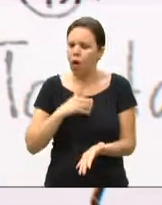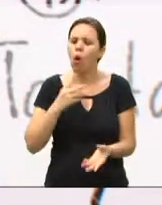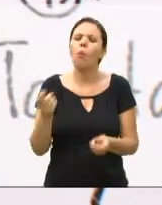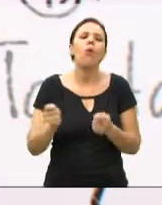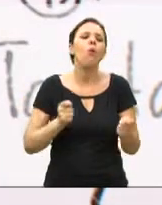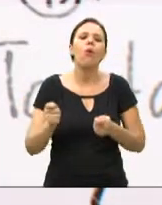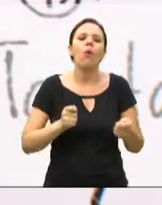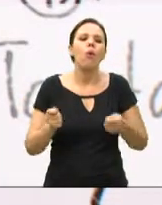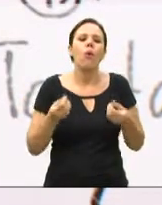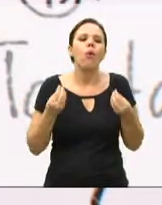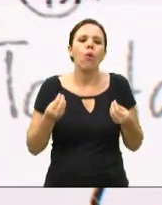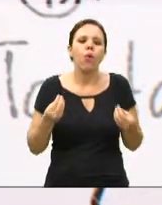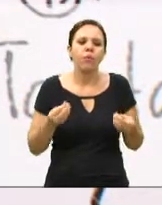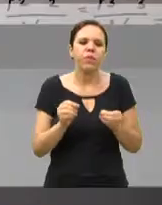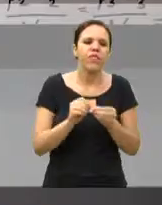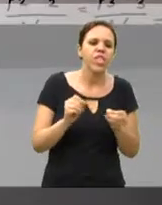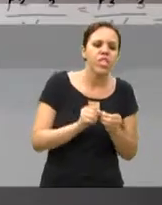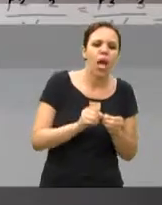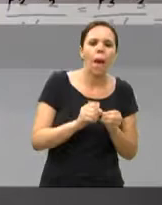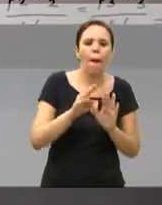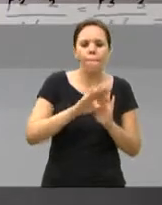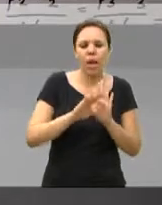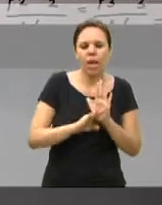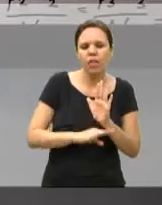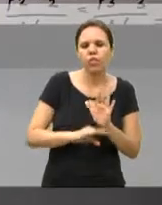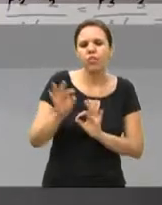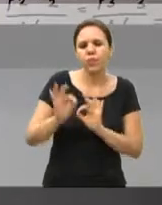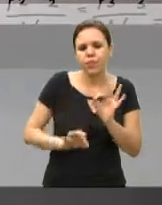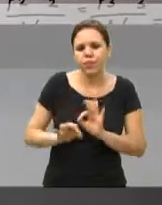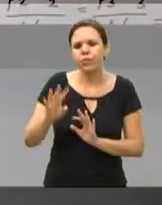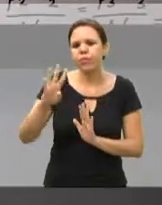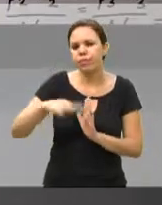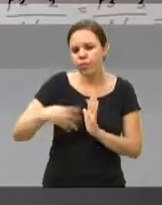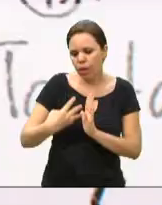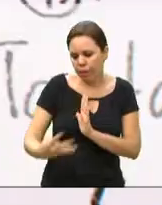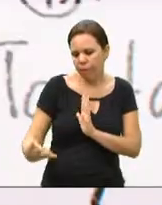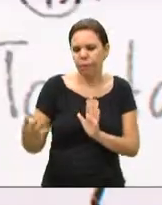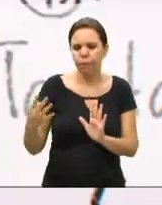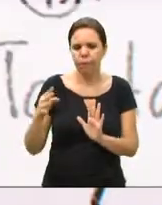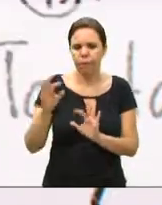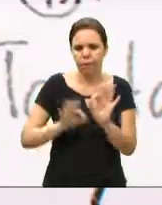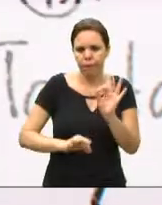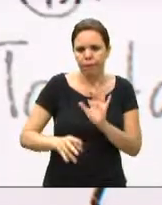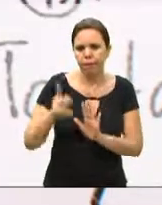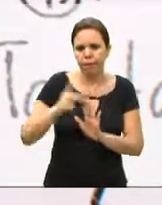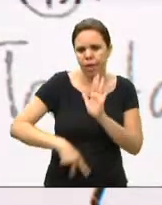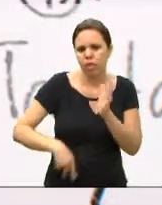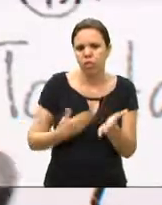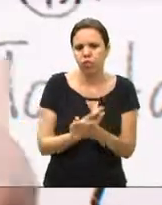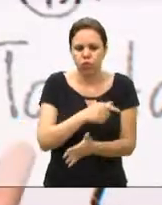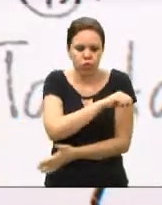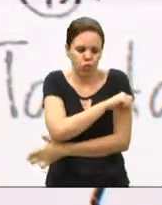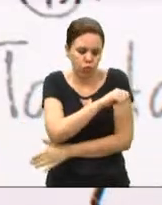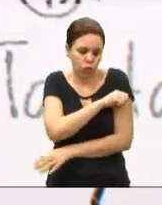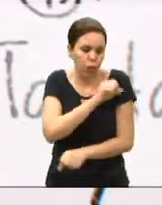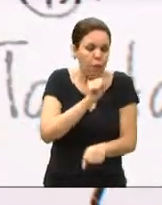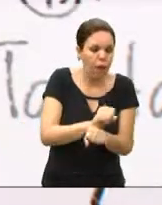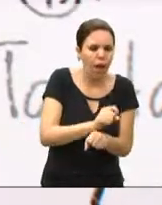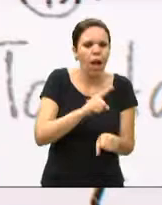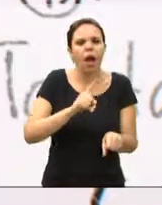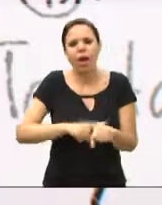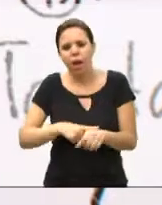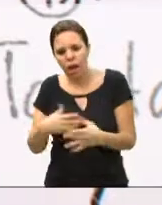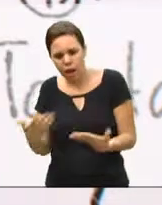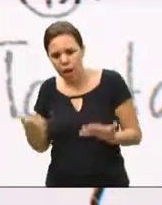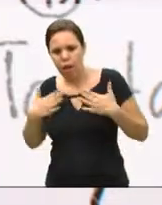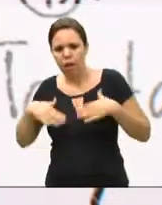equilibra isso? Como ele tem que fazer um planejamento? O ideal é que se monte um plano de estudos, né, que o aluno organize essas paradas. Então são